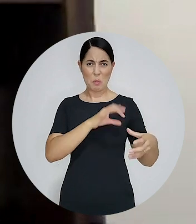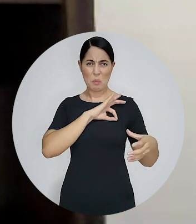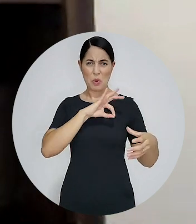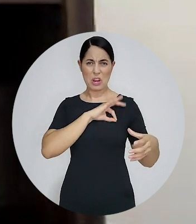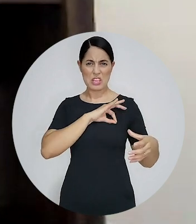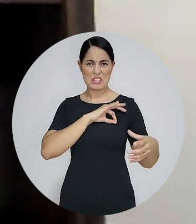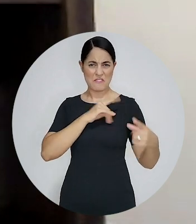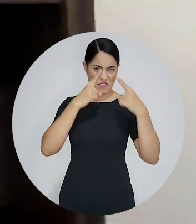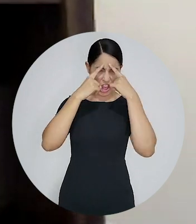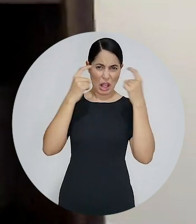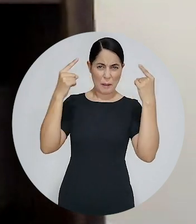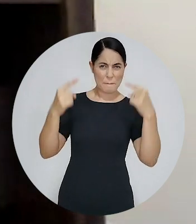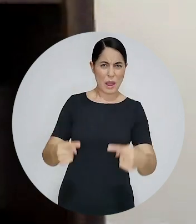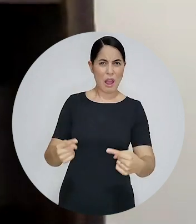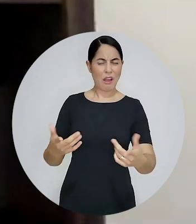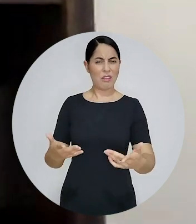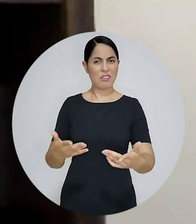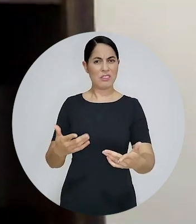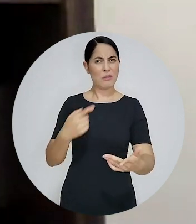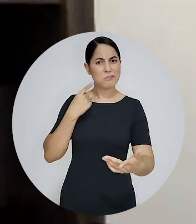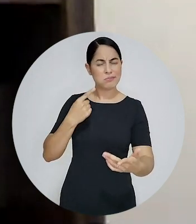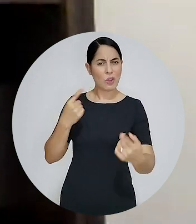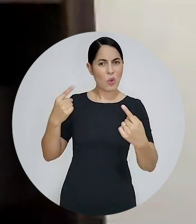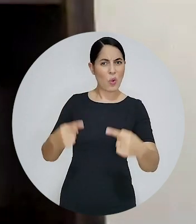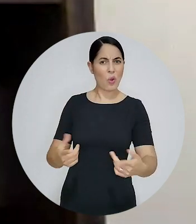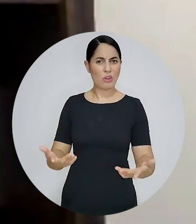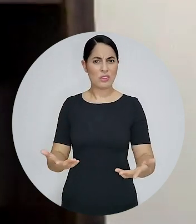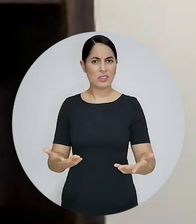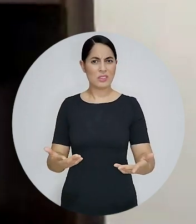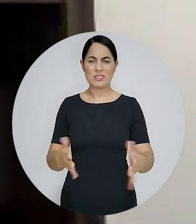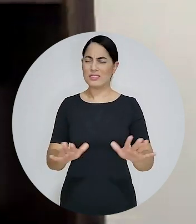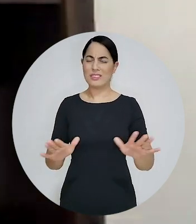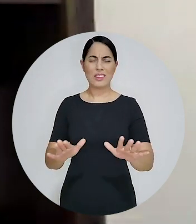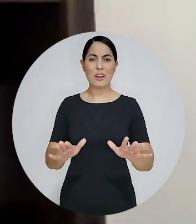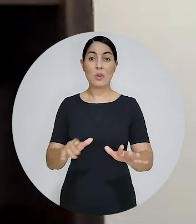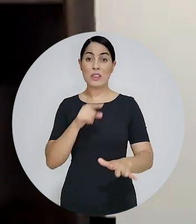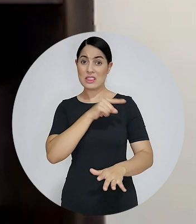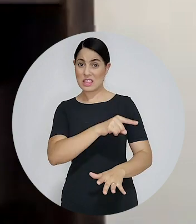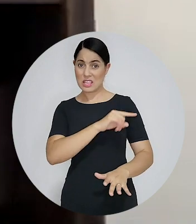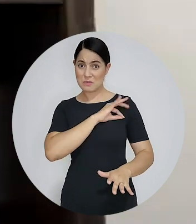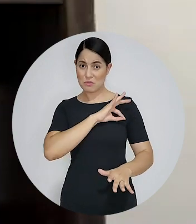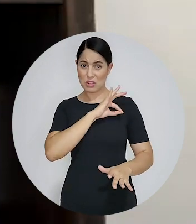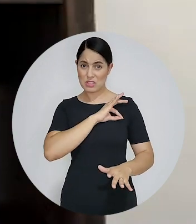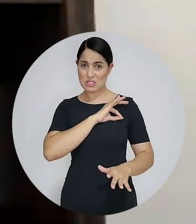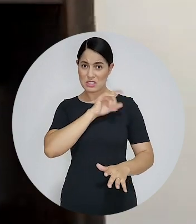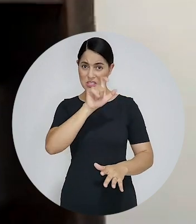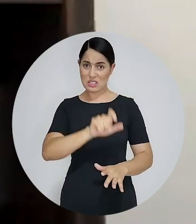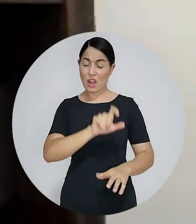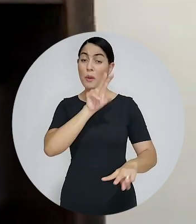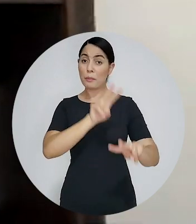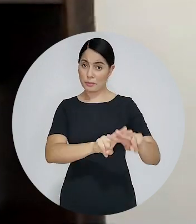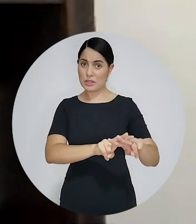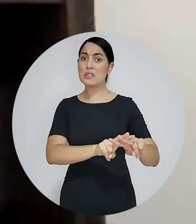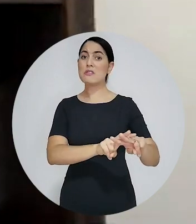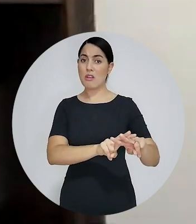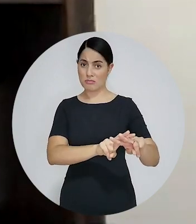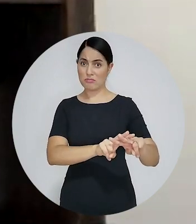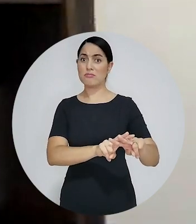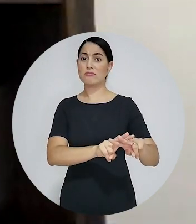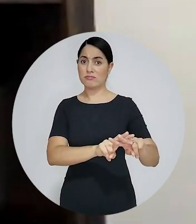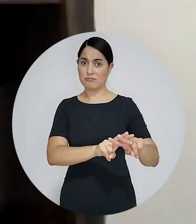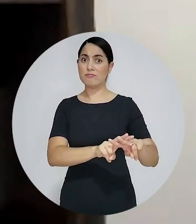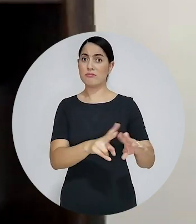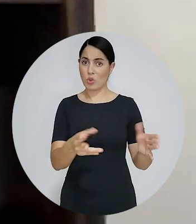repudiada pela Ordem dos Advogados do Brasil e por toda a sociedade. Ações como deste policial, hoje, cuja prisão